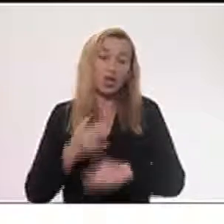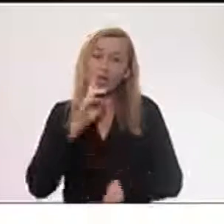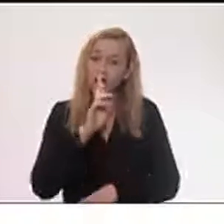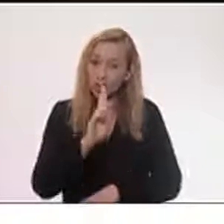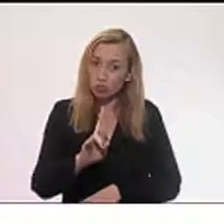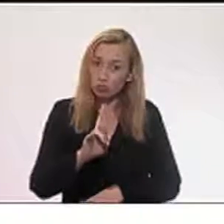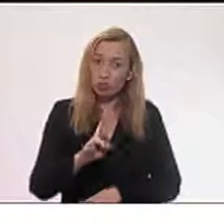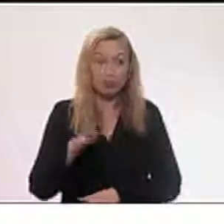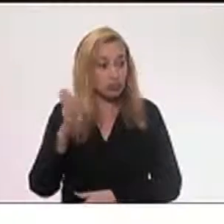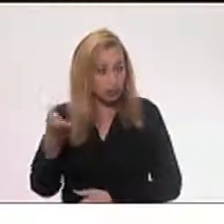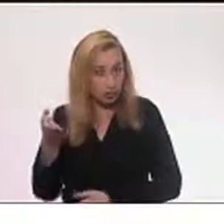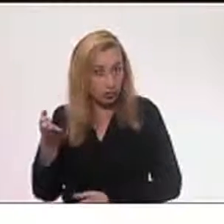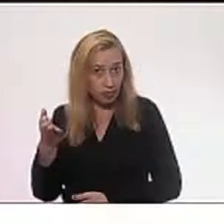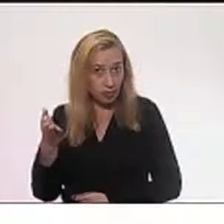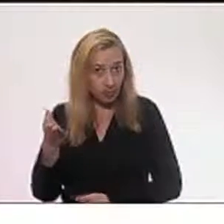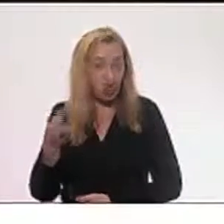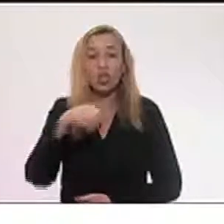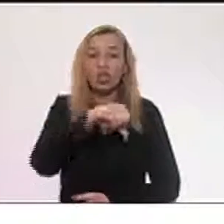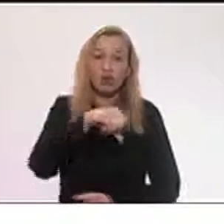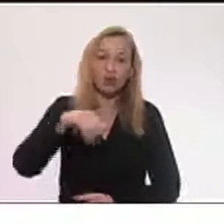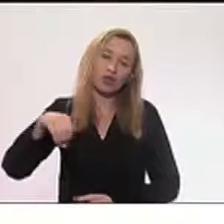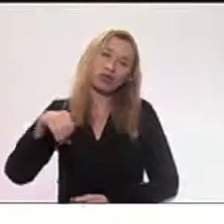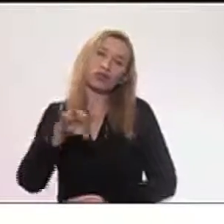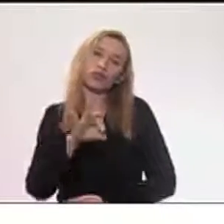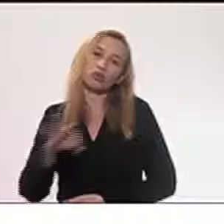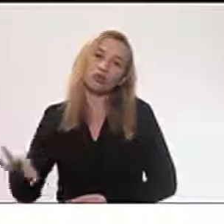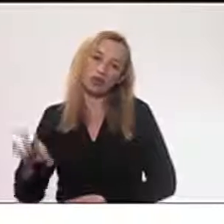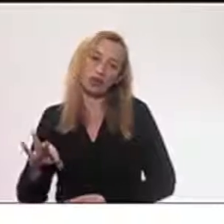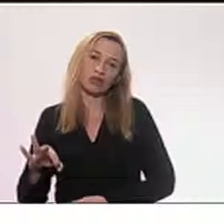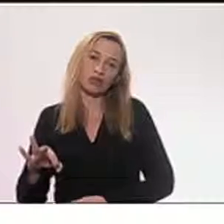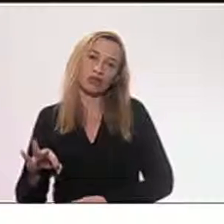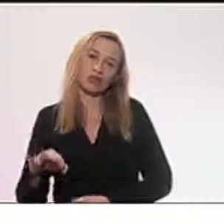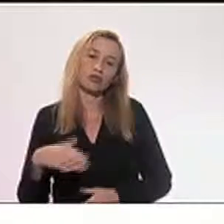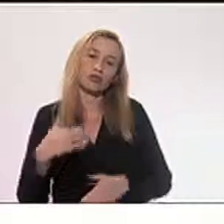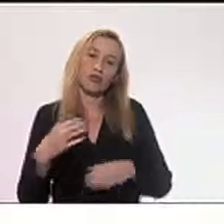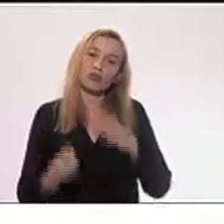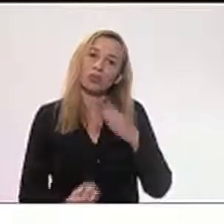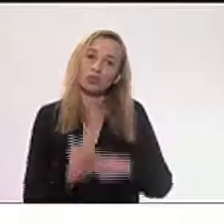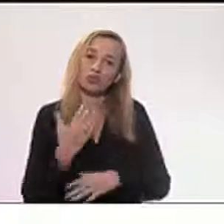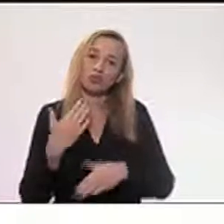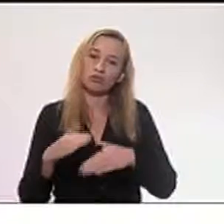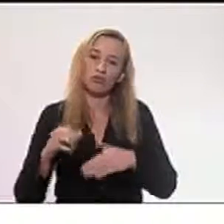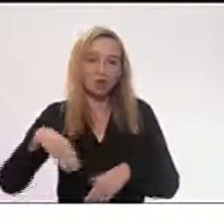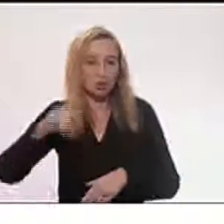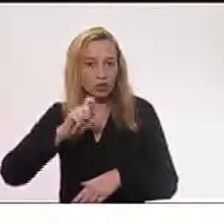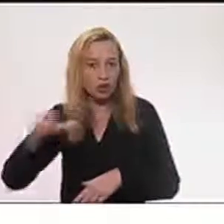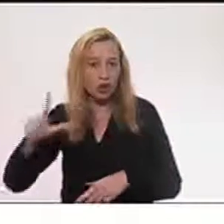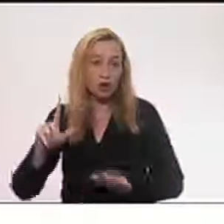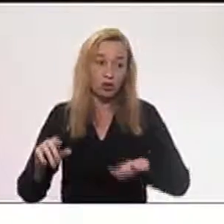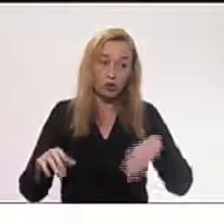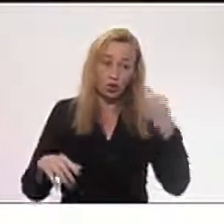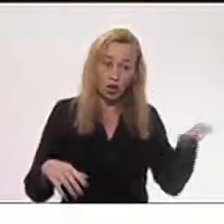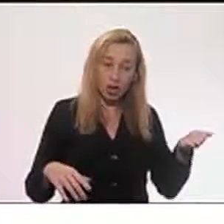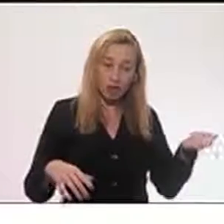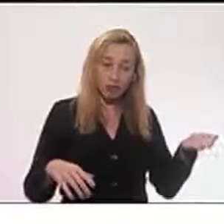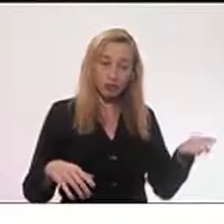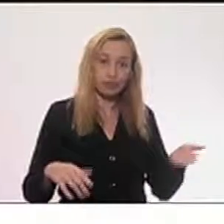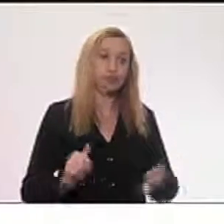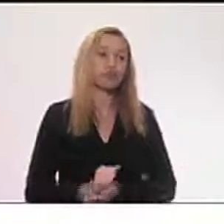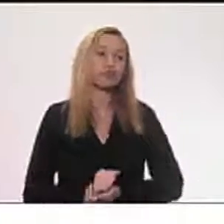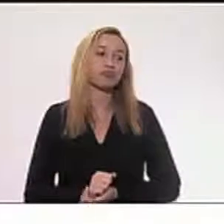é demais dizer, por mais de 90% da produção científica nacional. Por outro lado, é o debate da soberania nacional, e aí